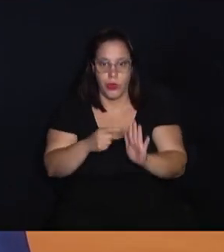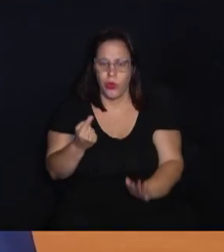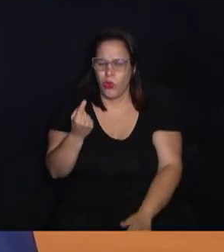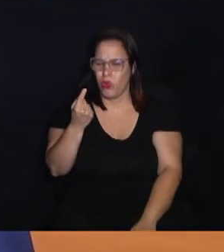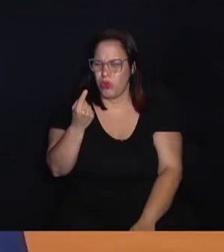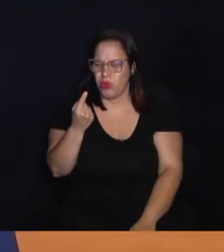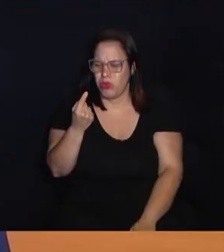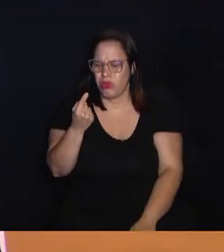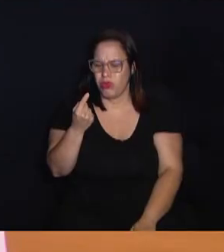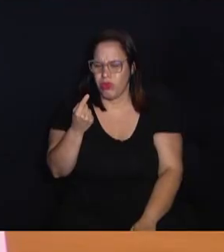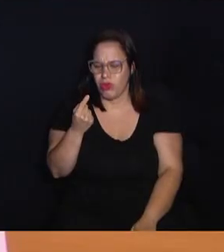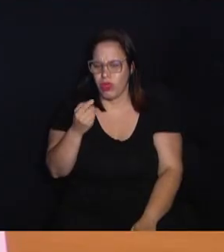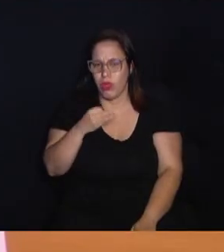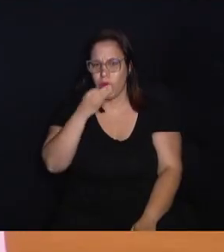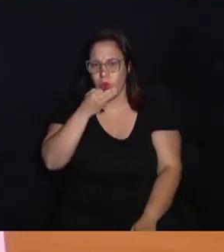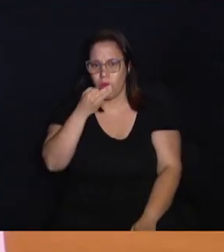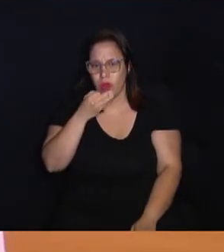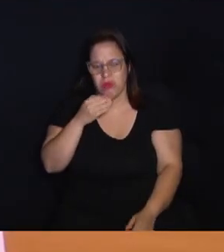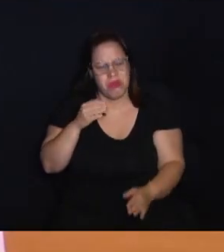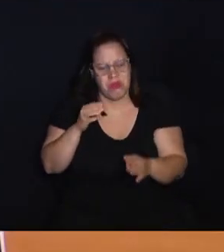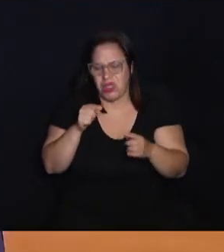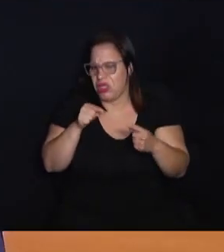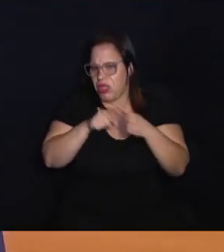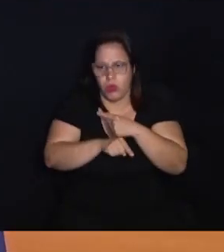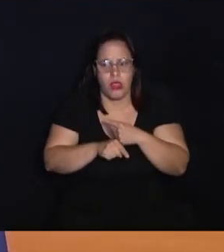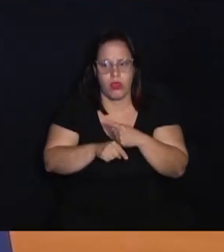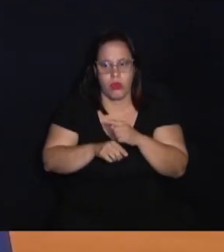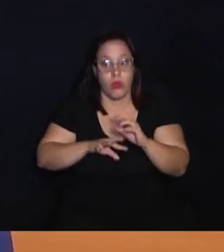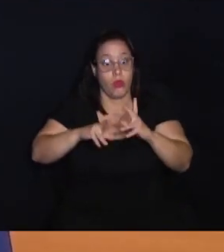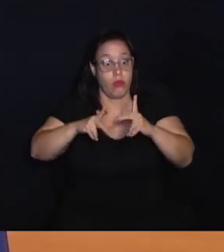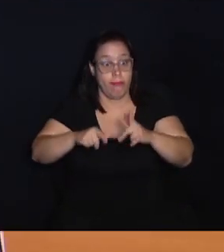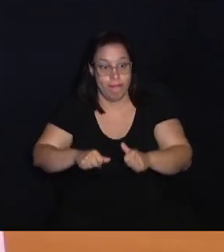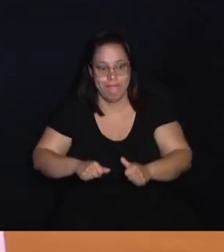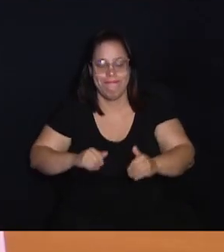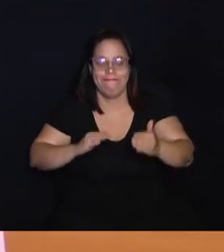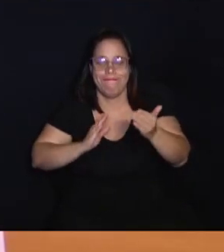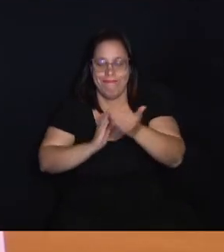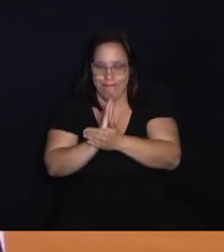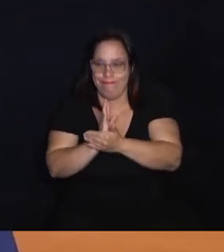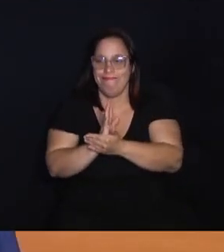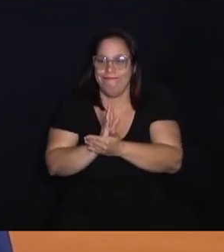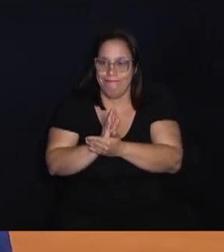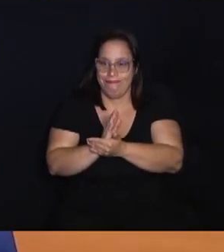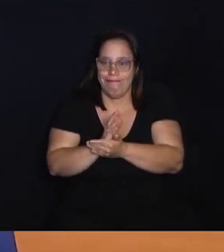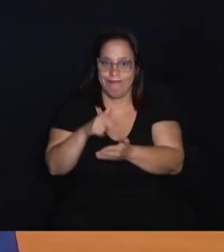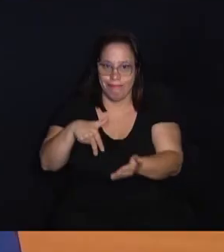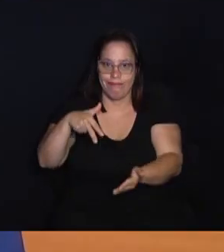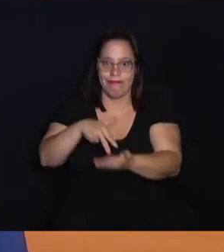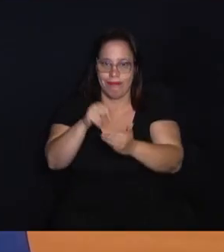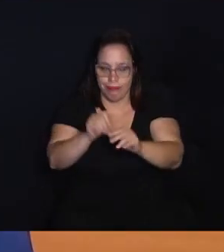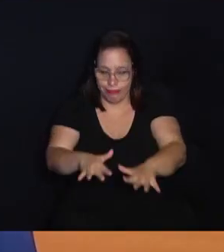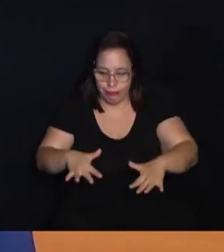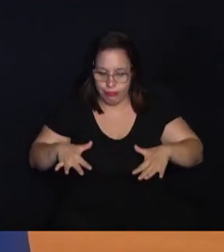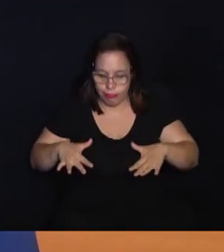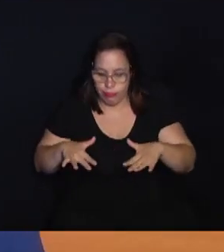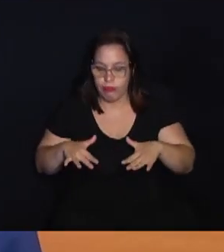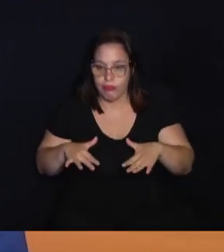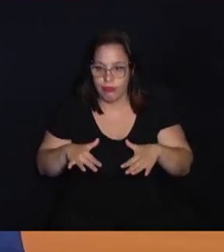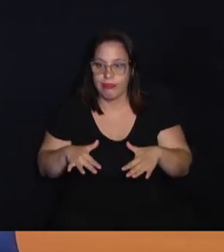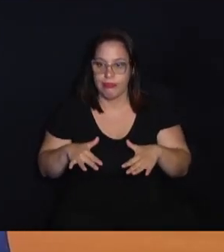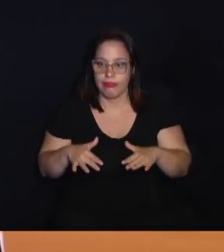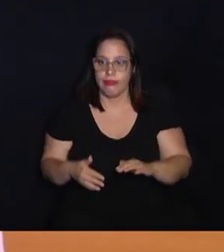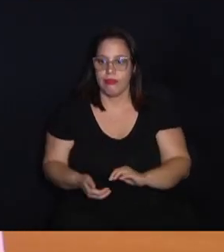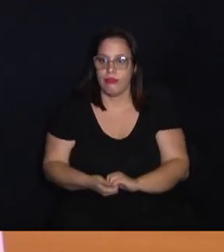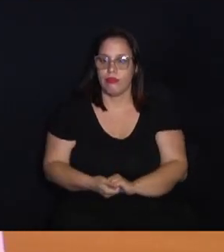que nós demos um parecer desfavorável. Todos os outros foram colocados à disposição do plenário para ser